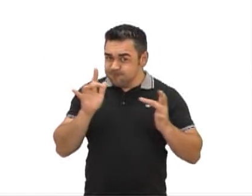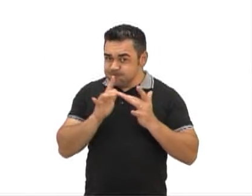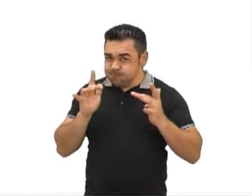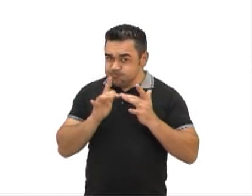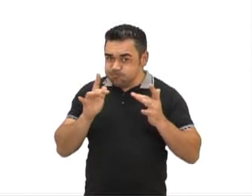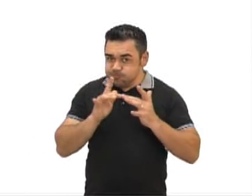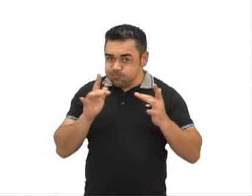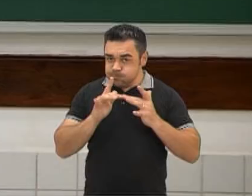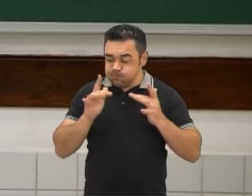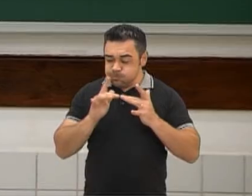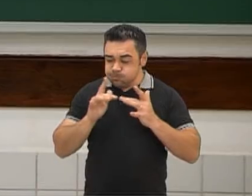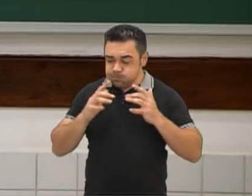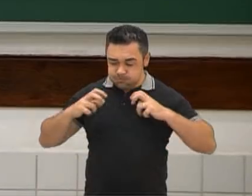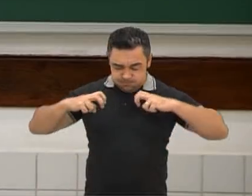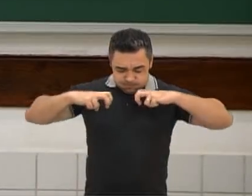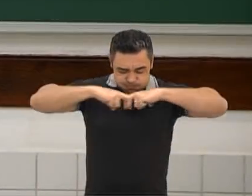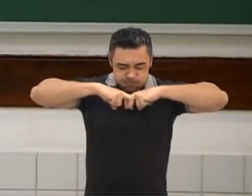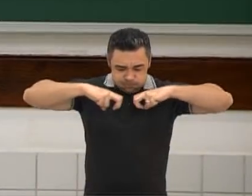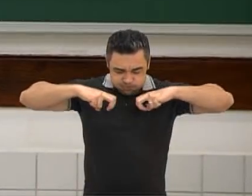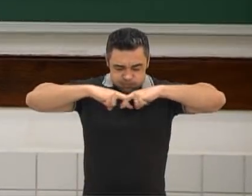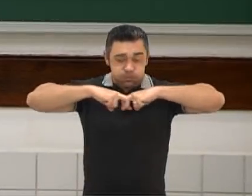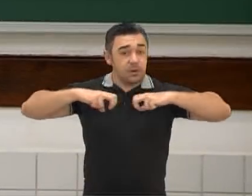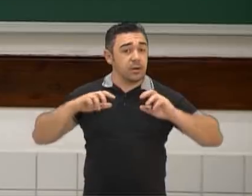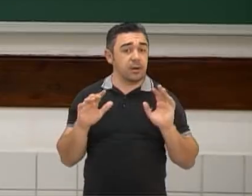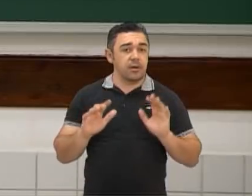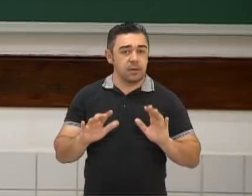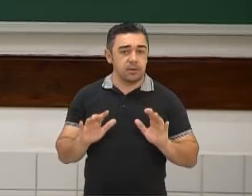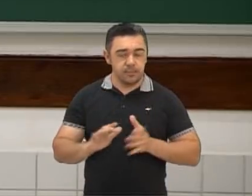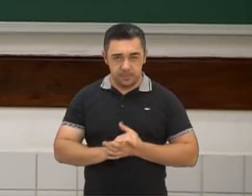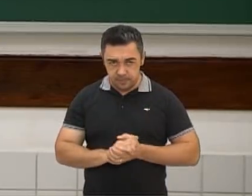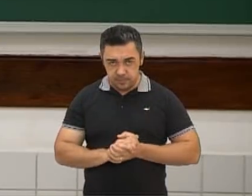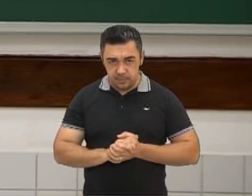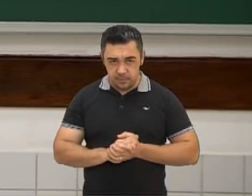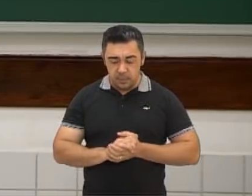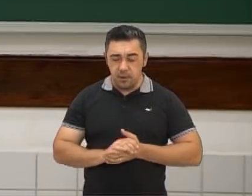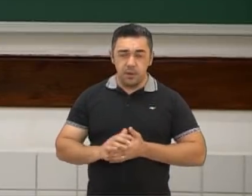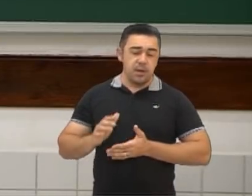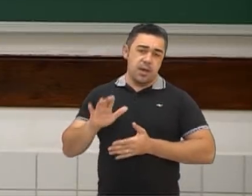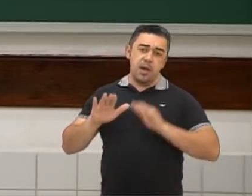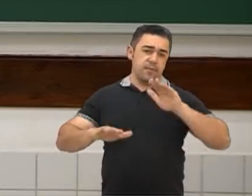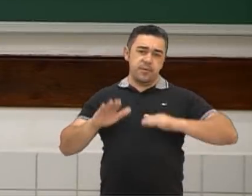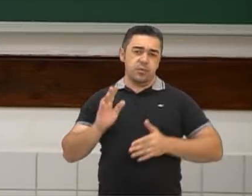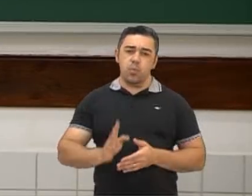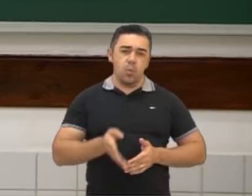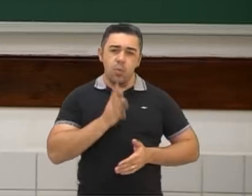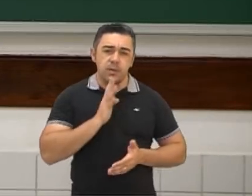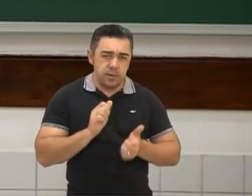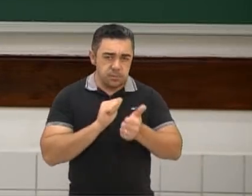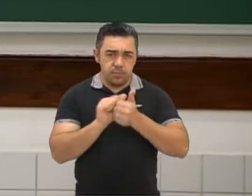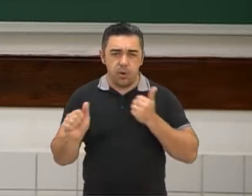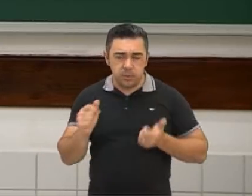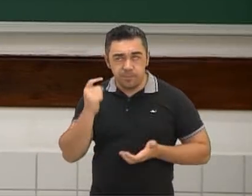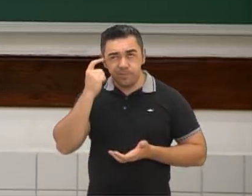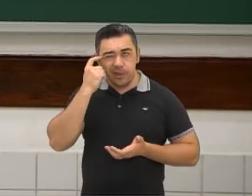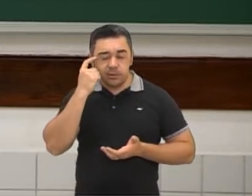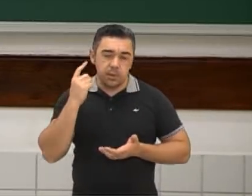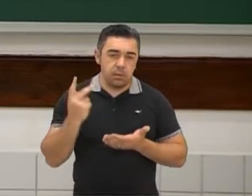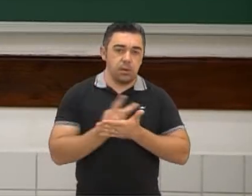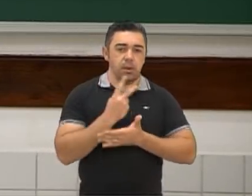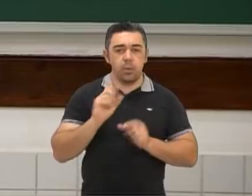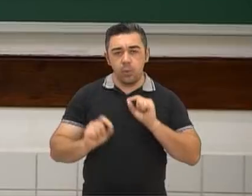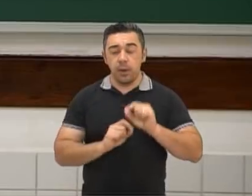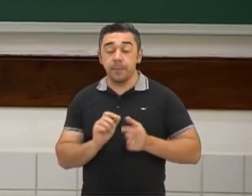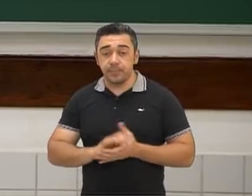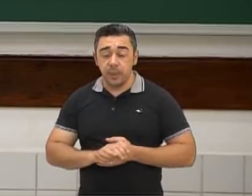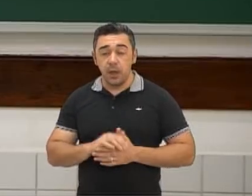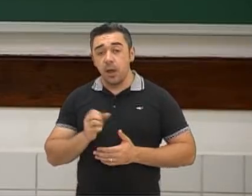contato físico. Esse é um erro que a gente, quando desconhece um esporte, acaba cometendo. Algumas